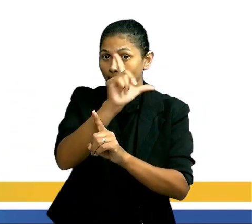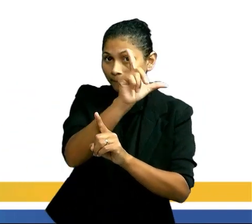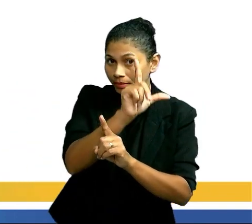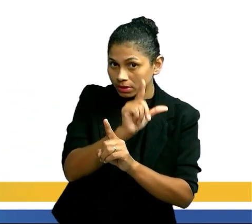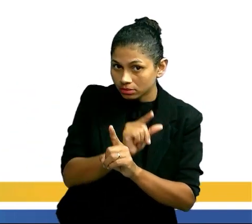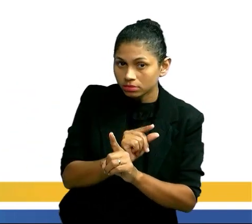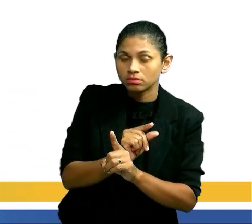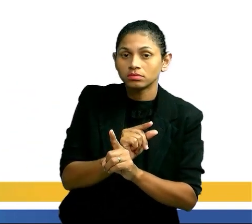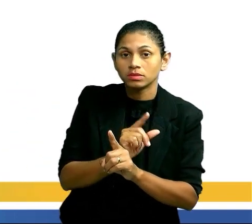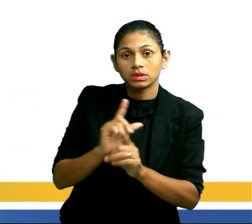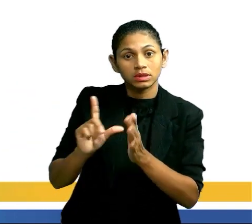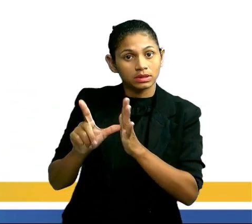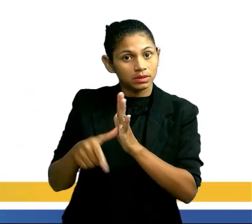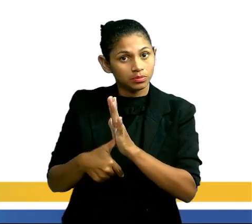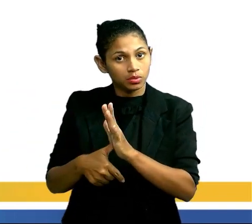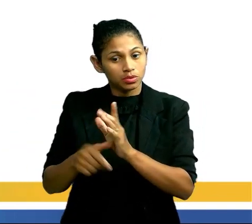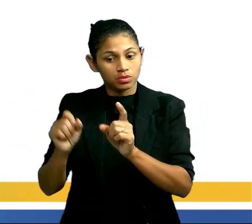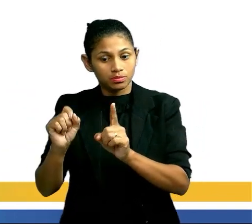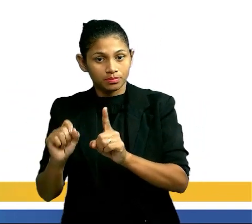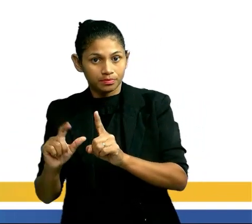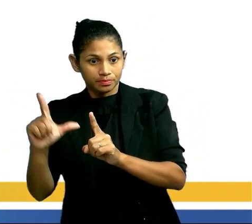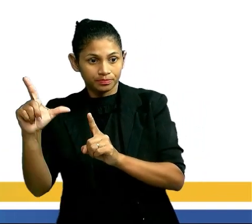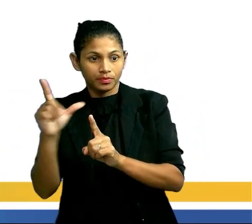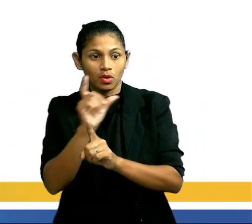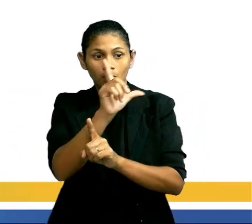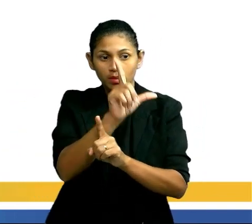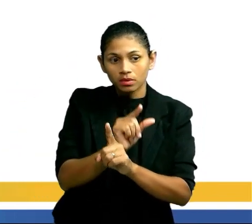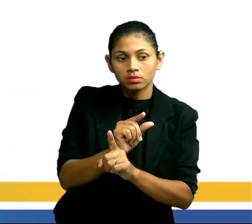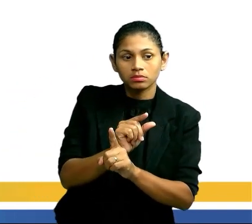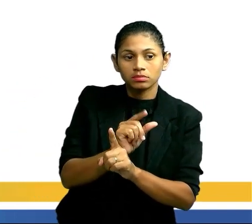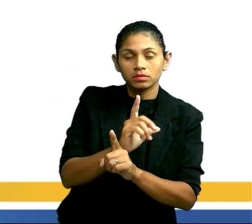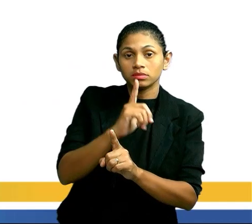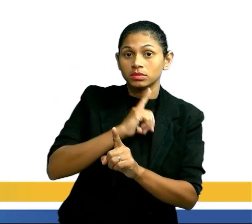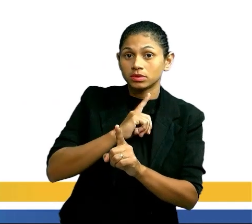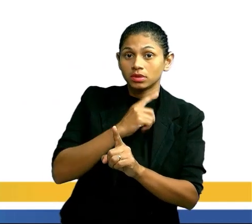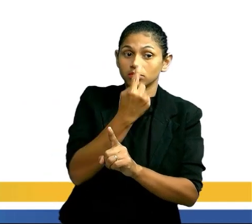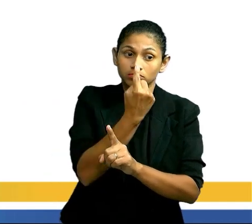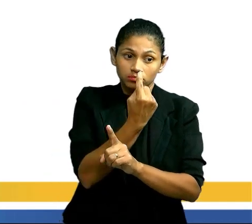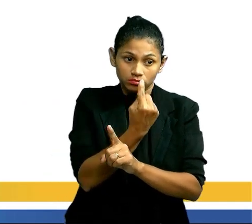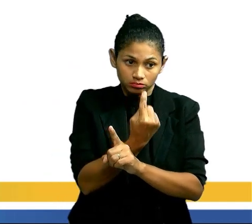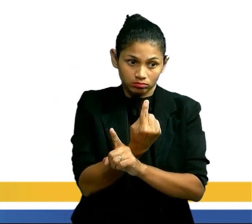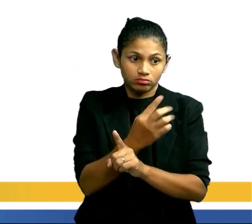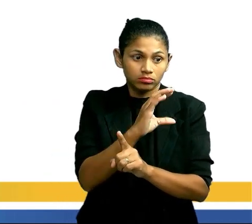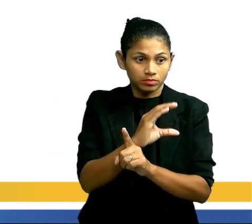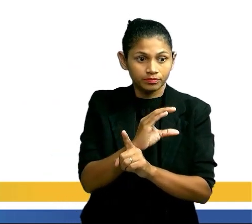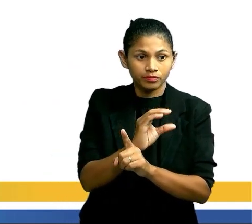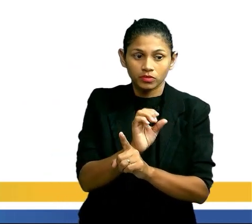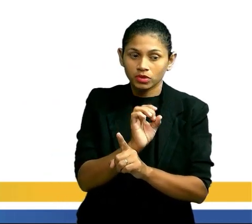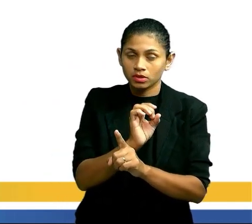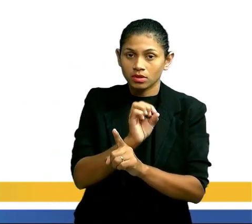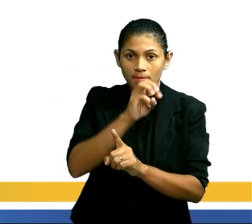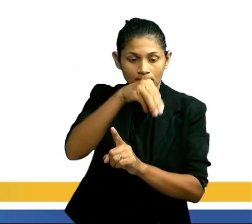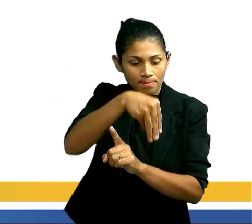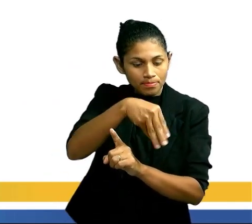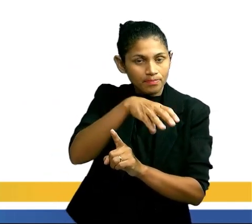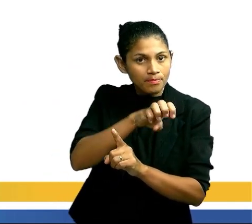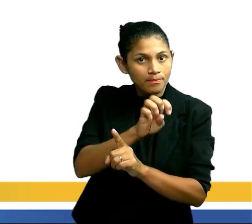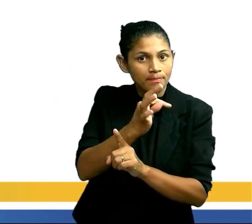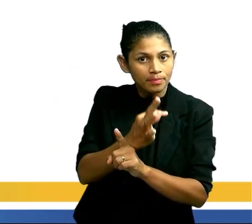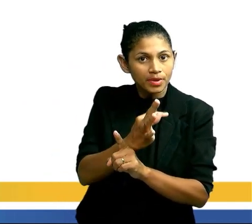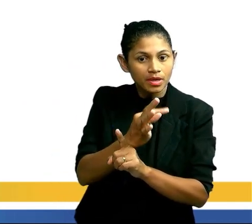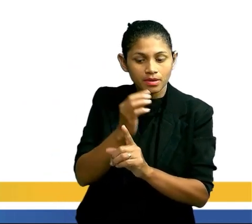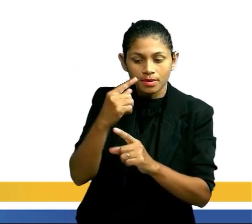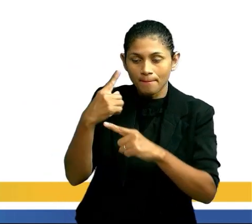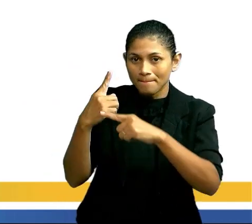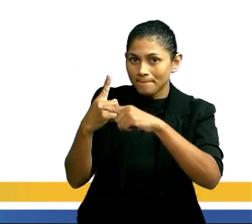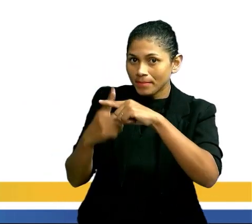e depois o maior lado. Então, o menor lado, ele tem um carbono apenas, então ele vai ser chamado de met, mais o sufixo